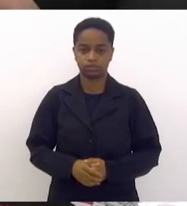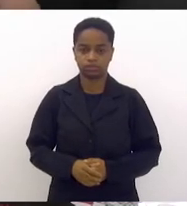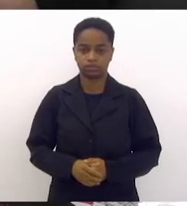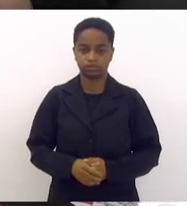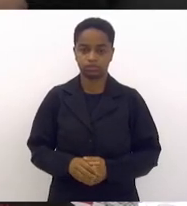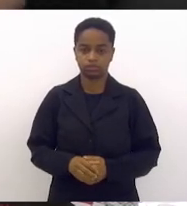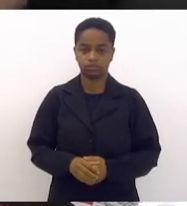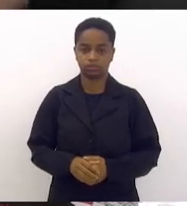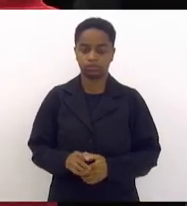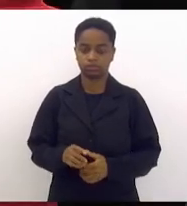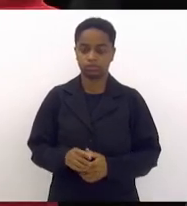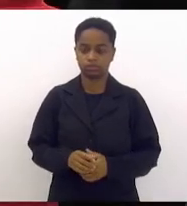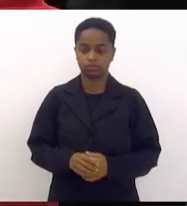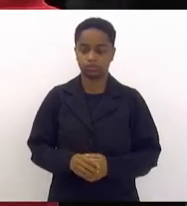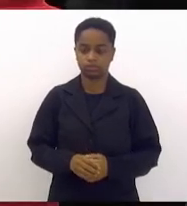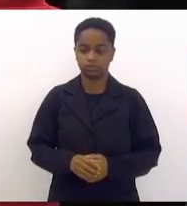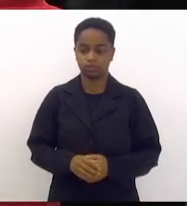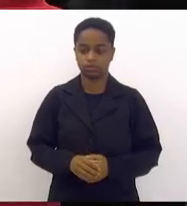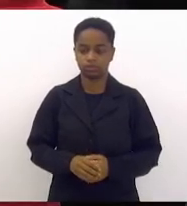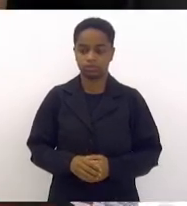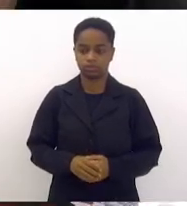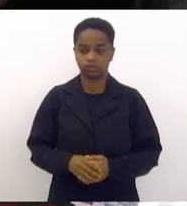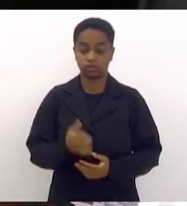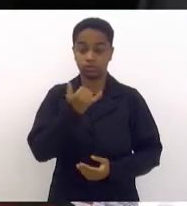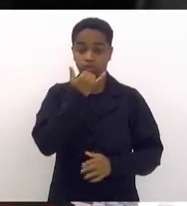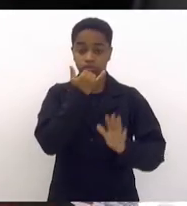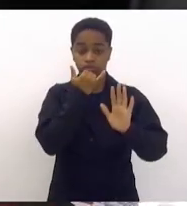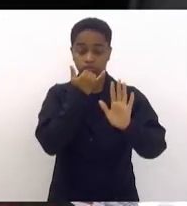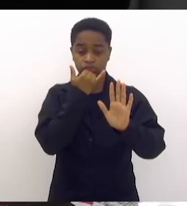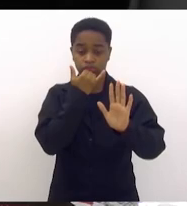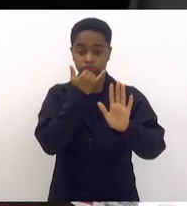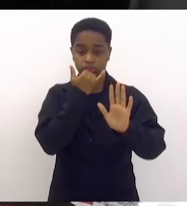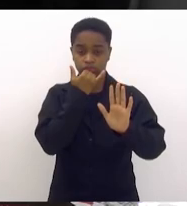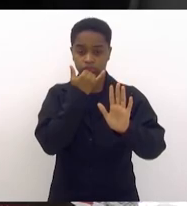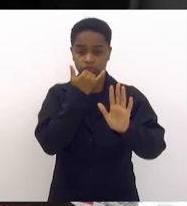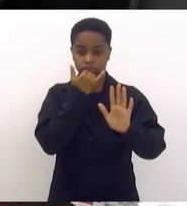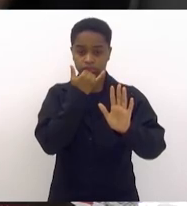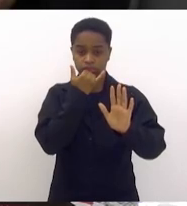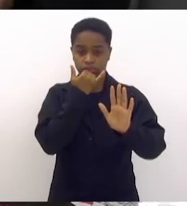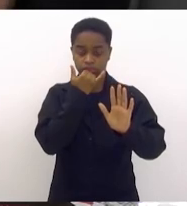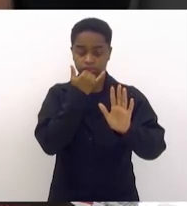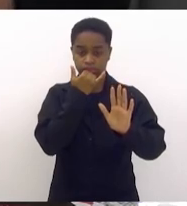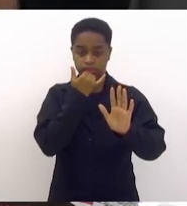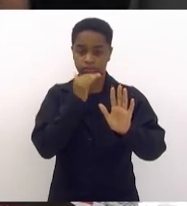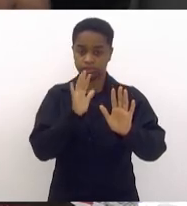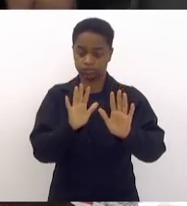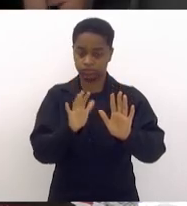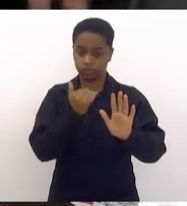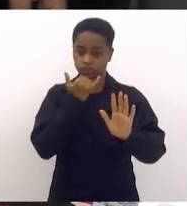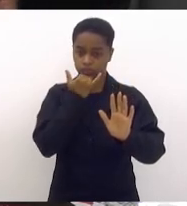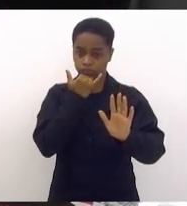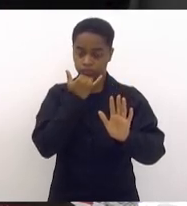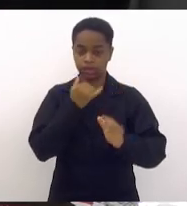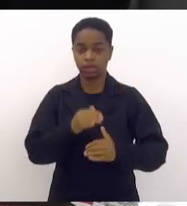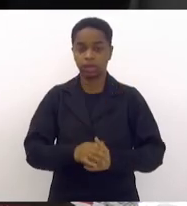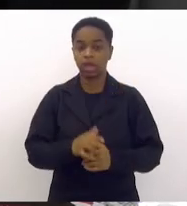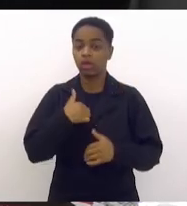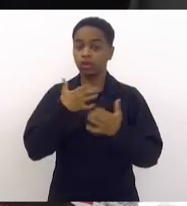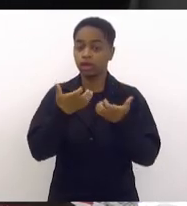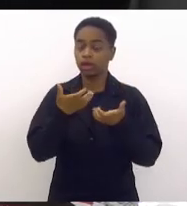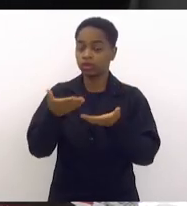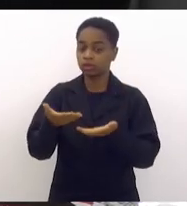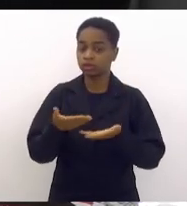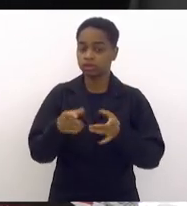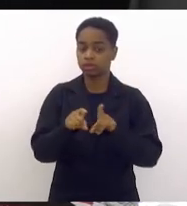Hino Nacional Ah desculpa desculpa perdão perdão perdão queria também convidar o